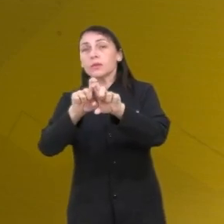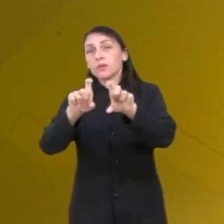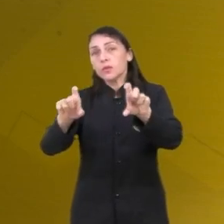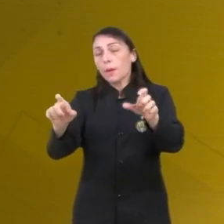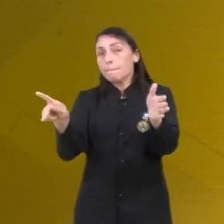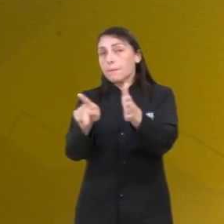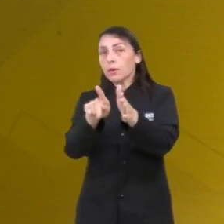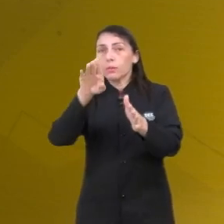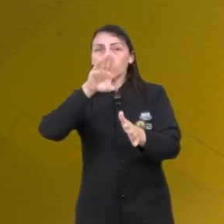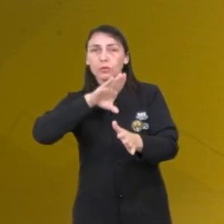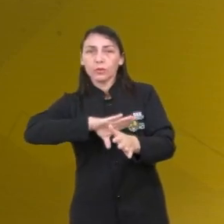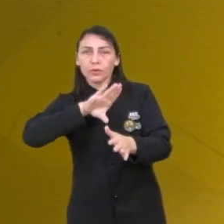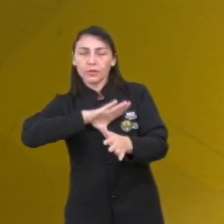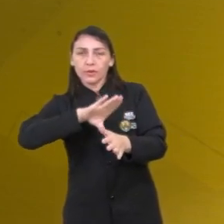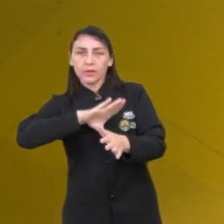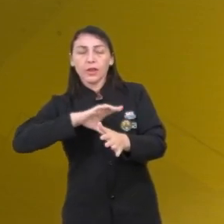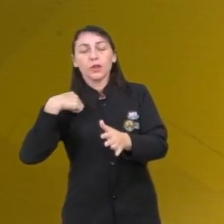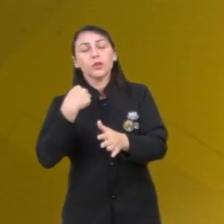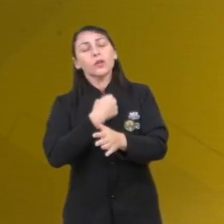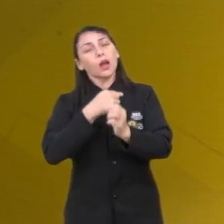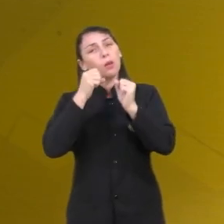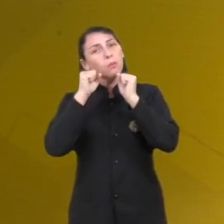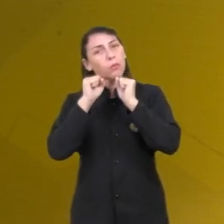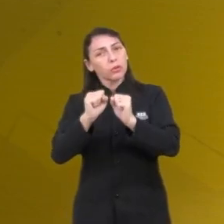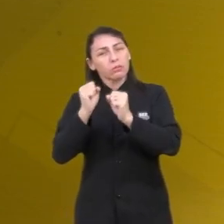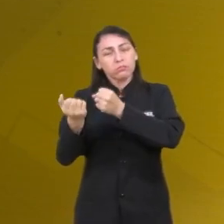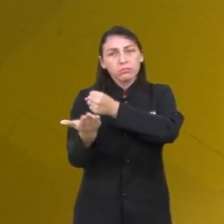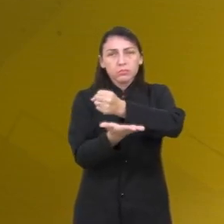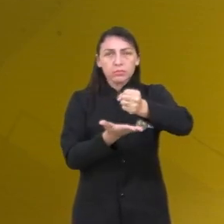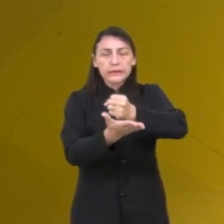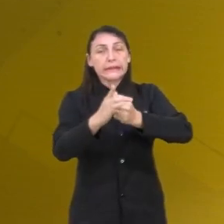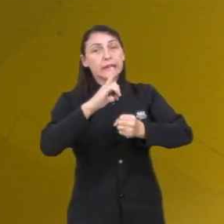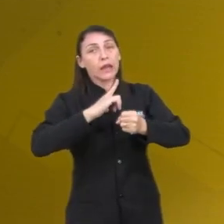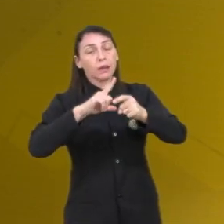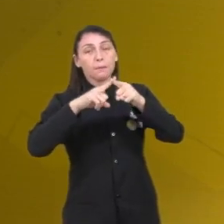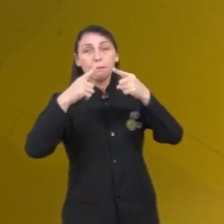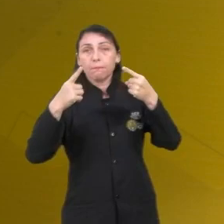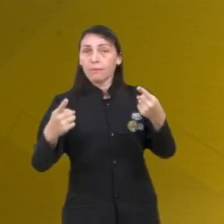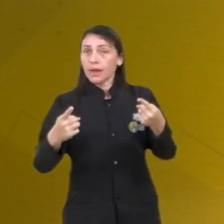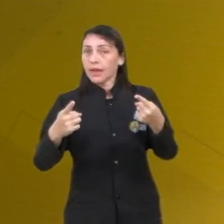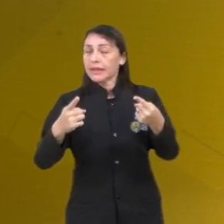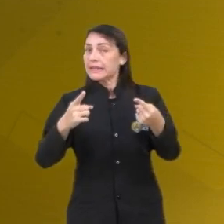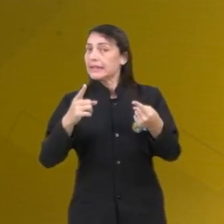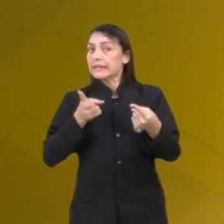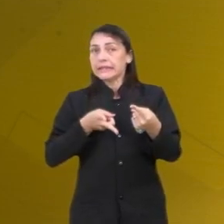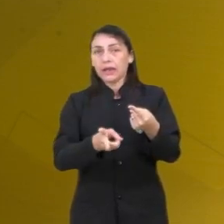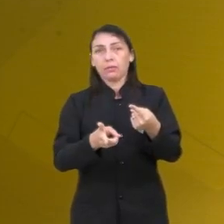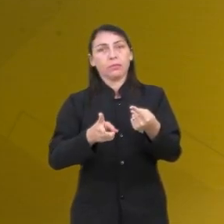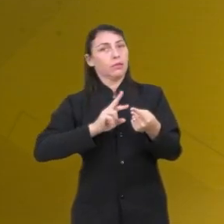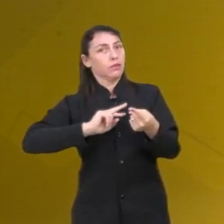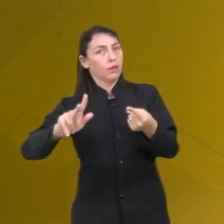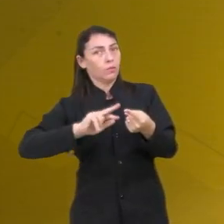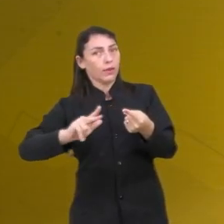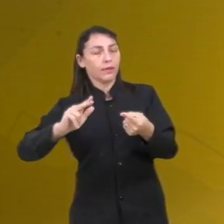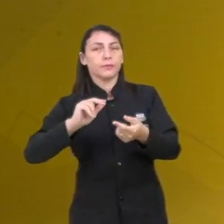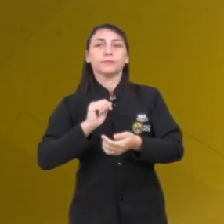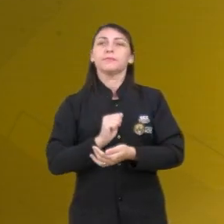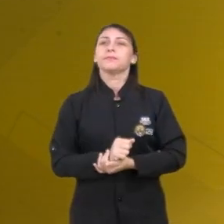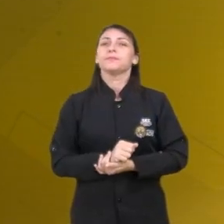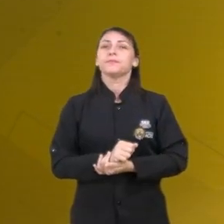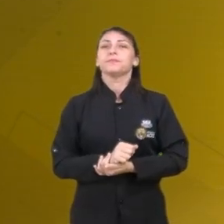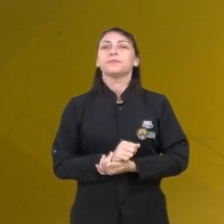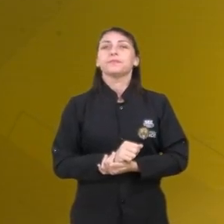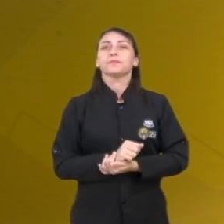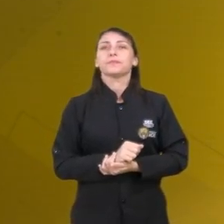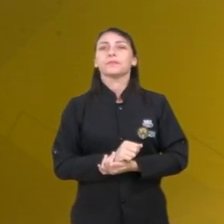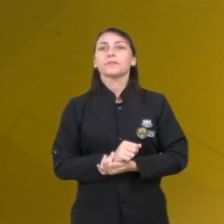idiomáticas do português. E aí nós podemos tomar isso como base, mas isso nem sempre, tá bom? Vamos aí